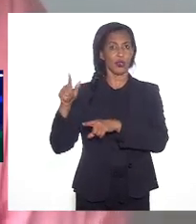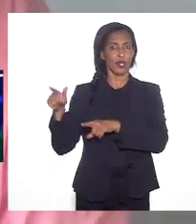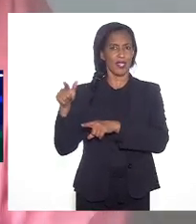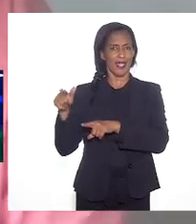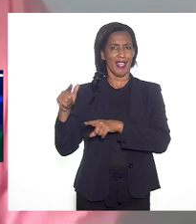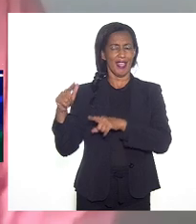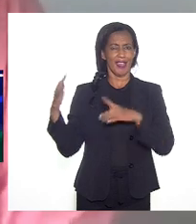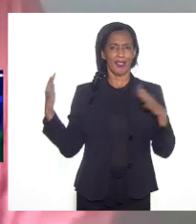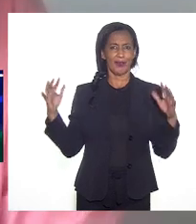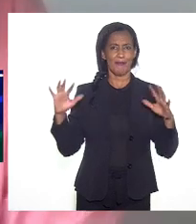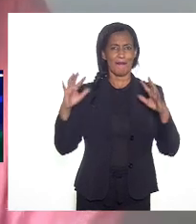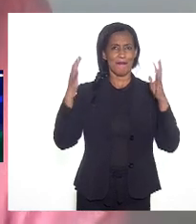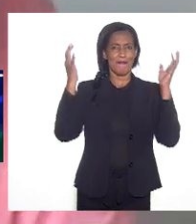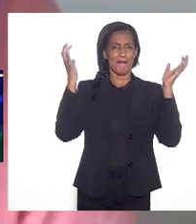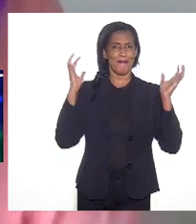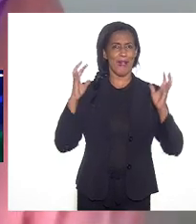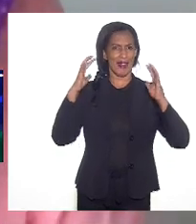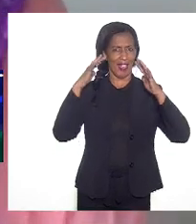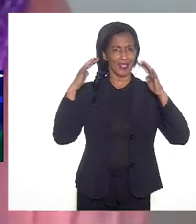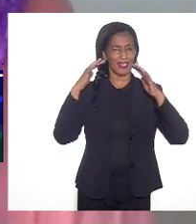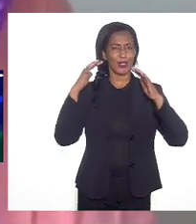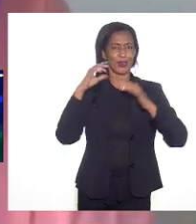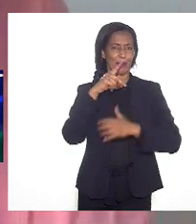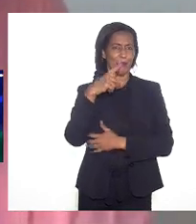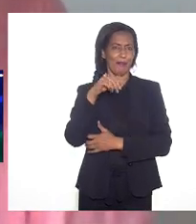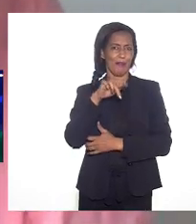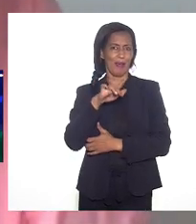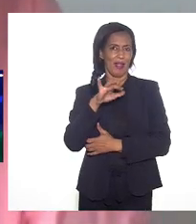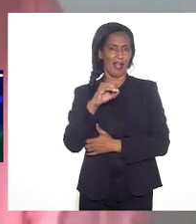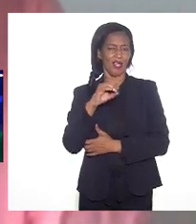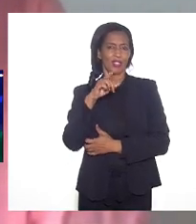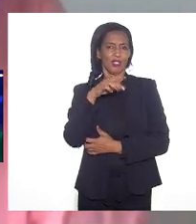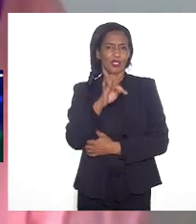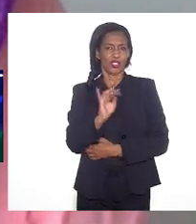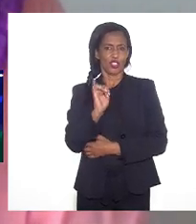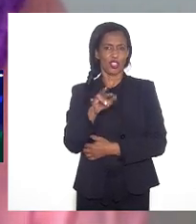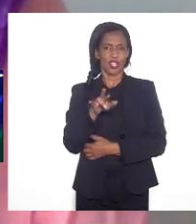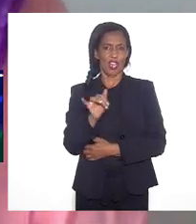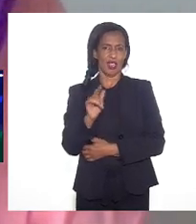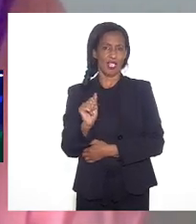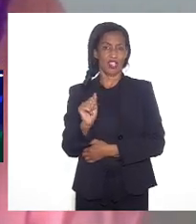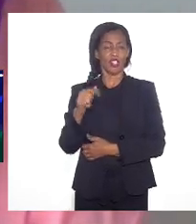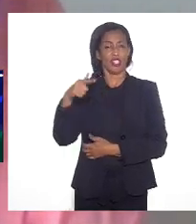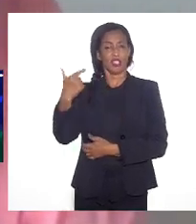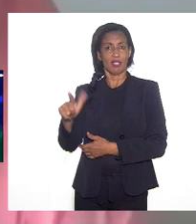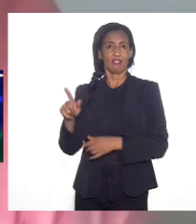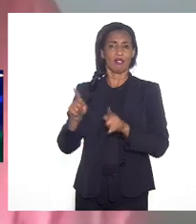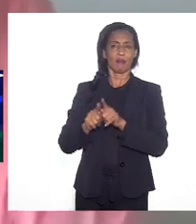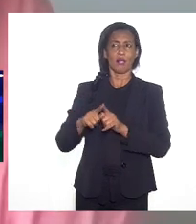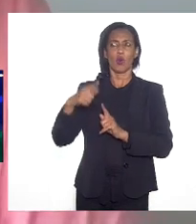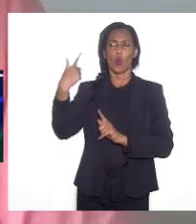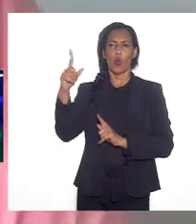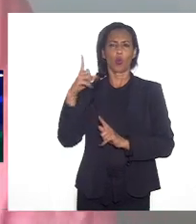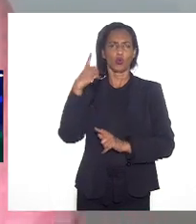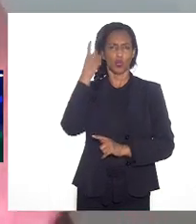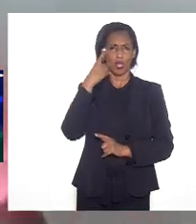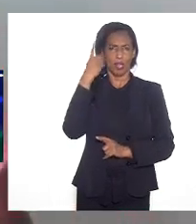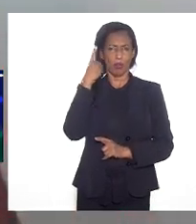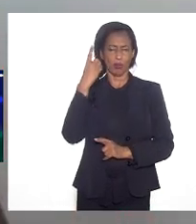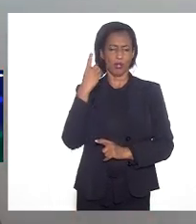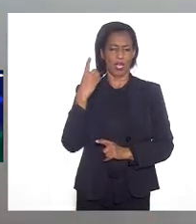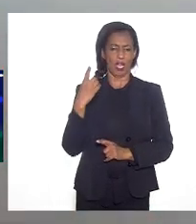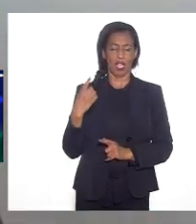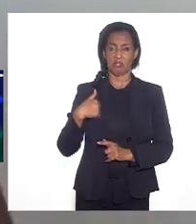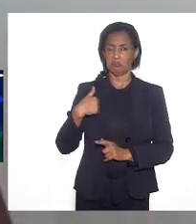Tiradentes e em referência a diversos deputados que havia em outro momento, deputados distritais, inclusive, nem